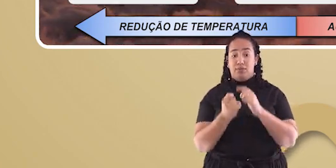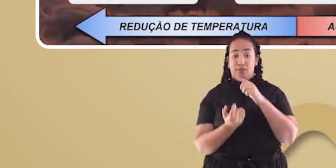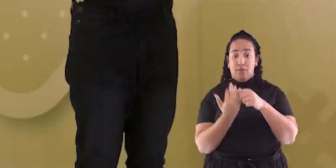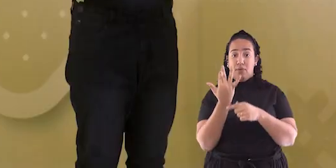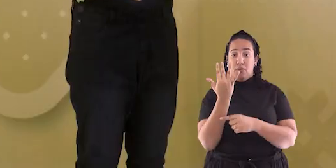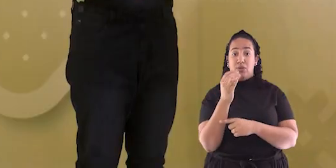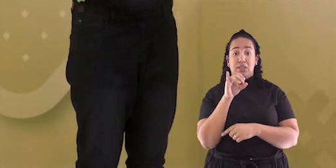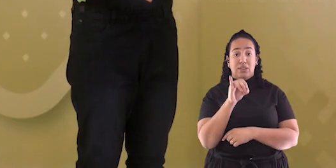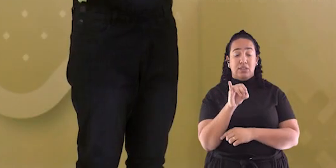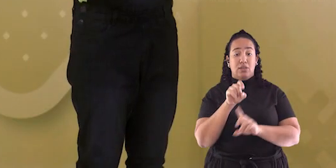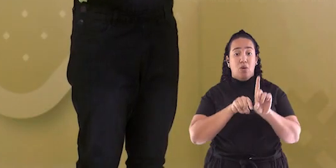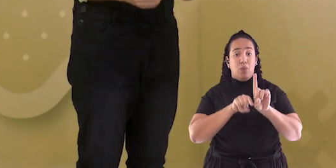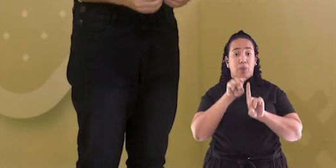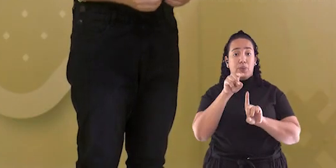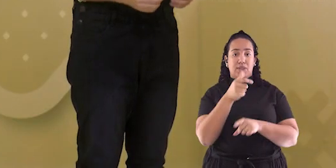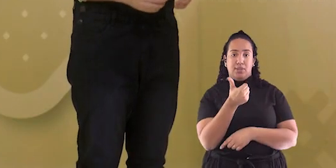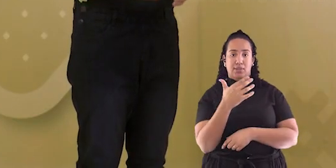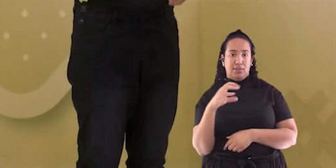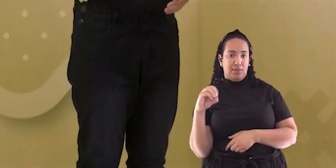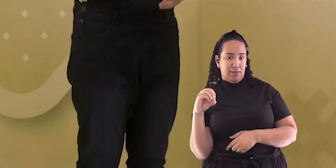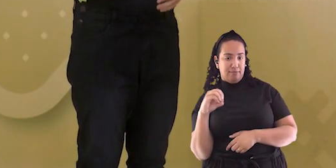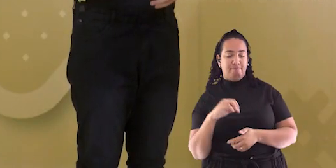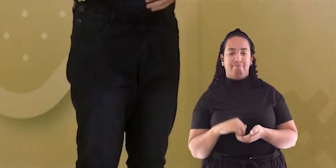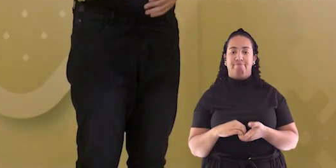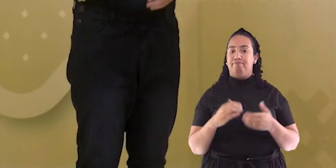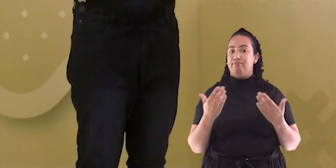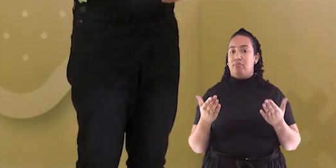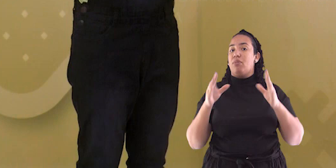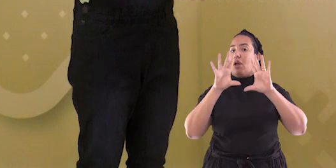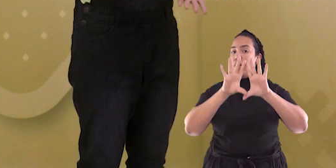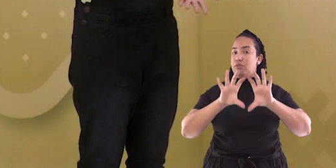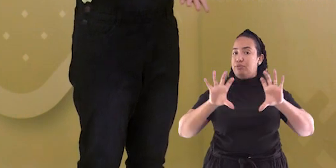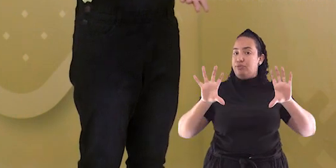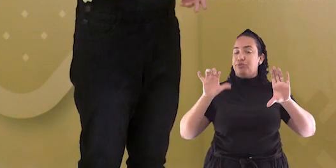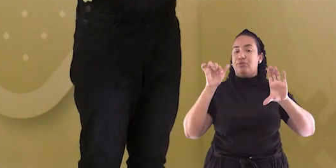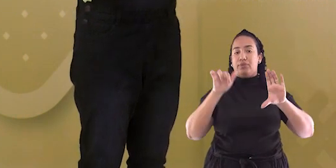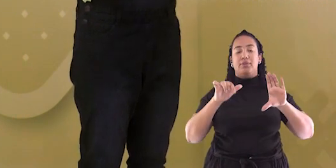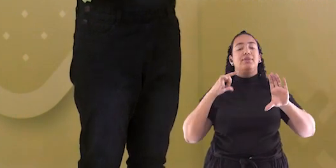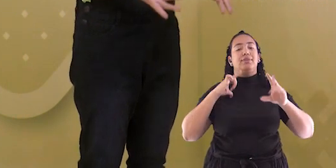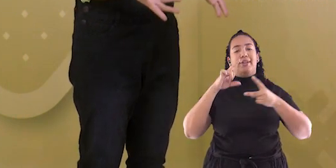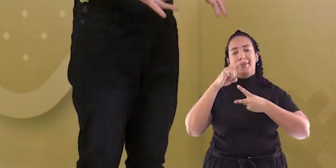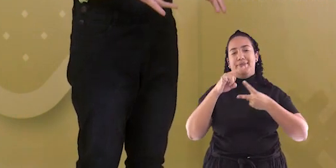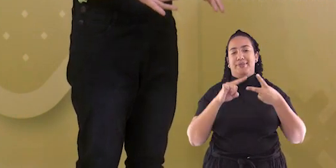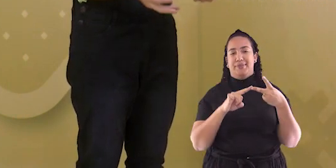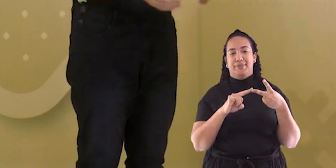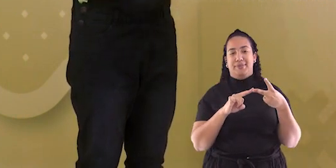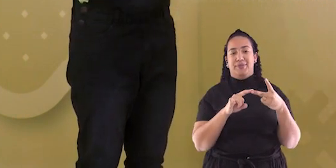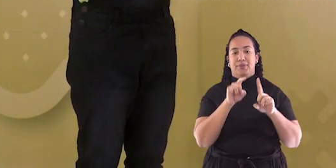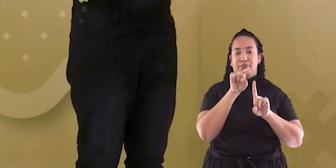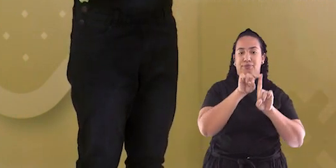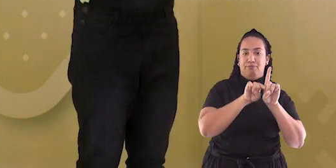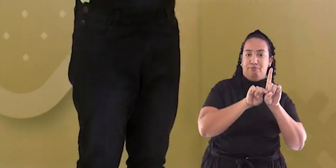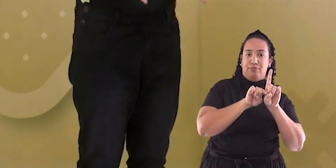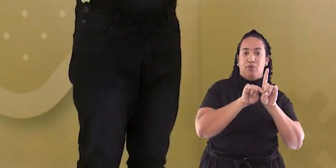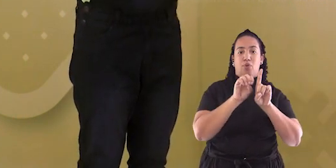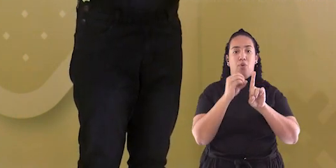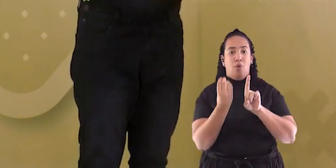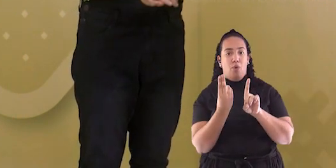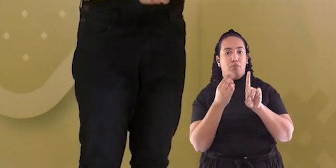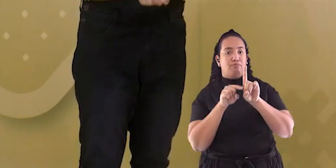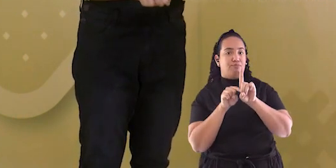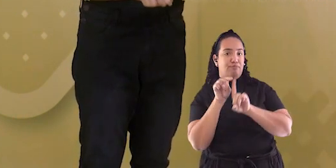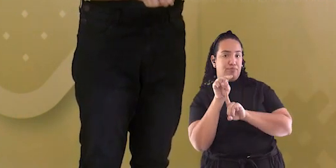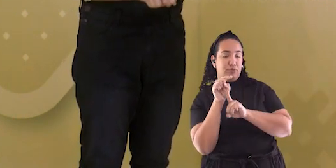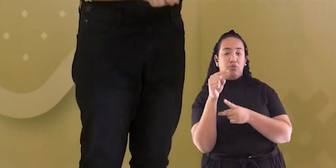Celsius. E, para a formação de nuvens, passamos tanto pelo aquecimento quanto pelo resfriamento. Os dois são importantes